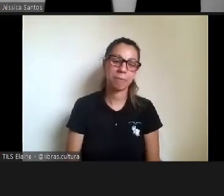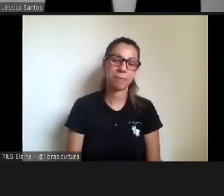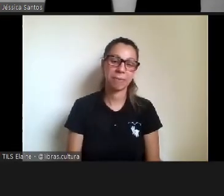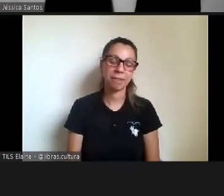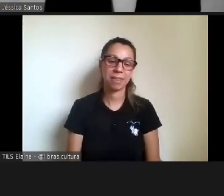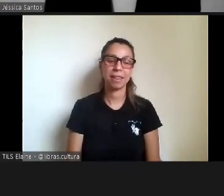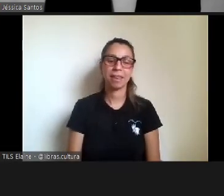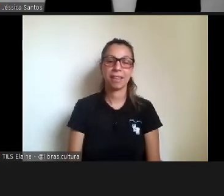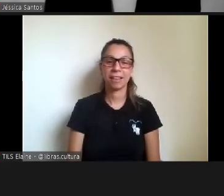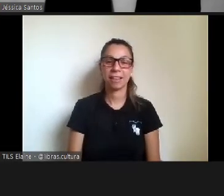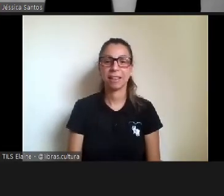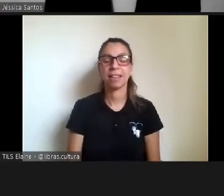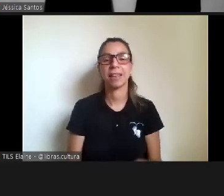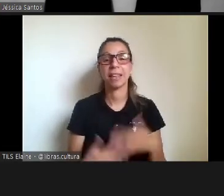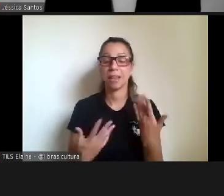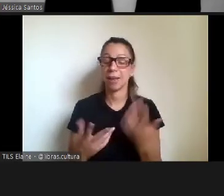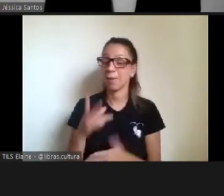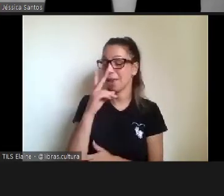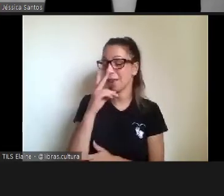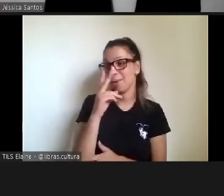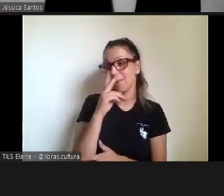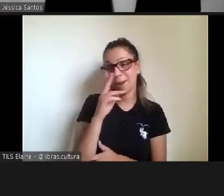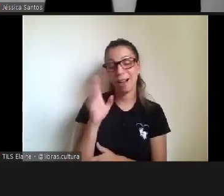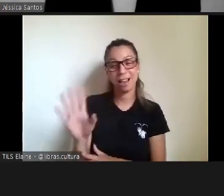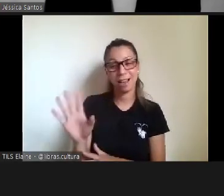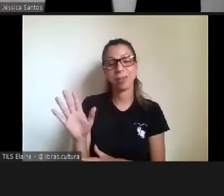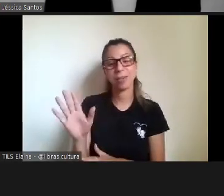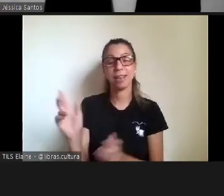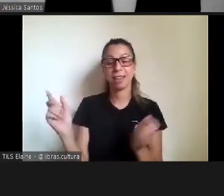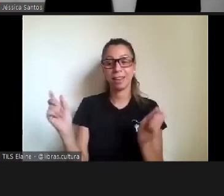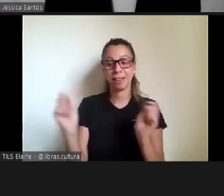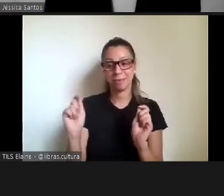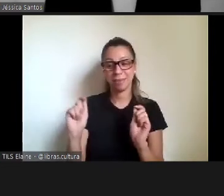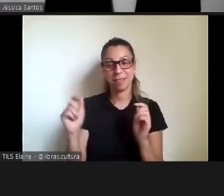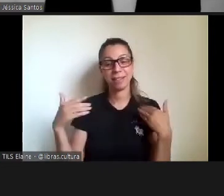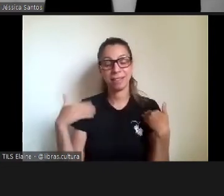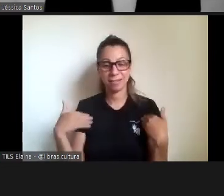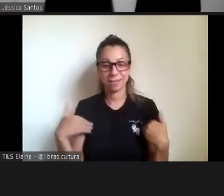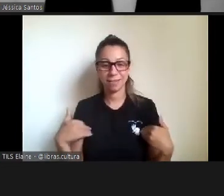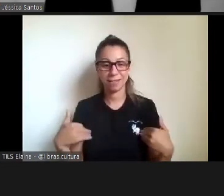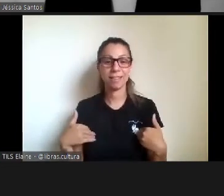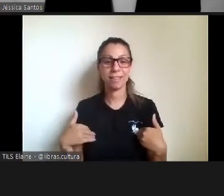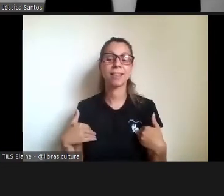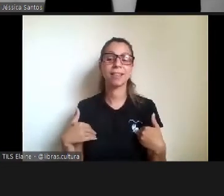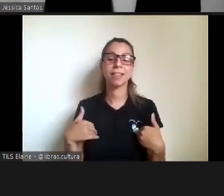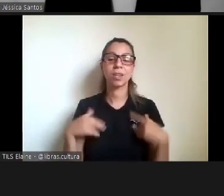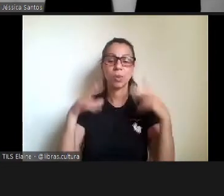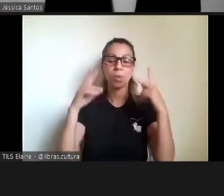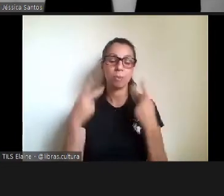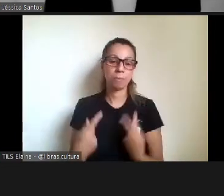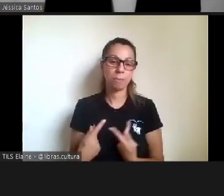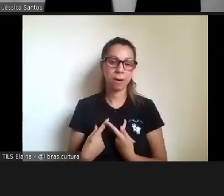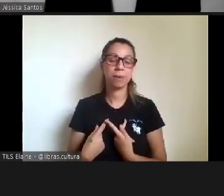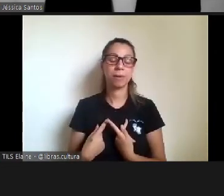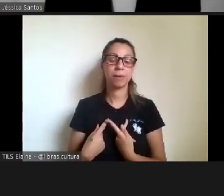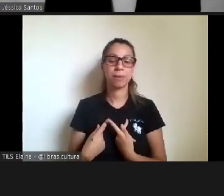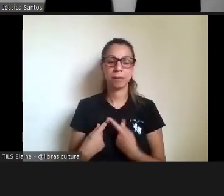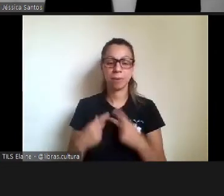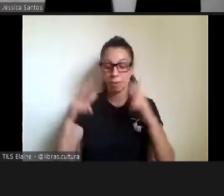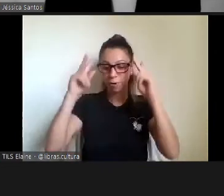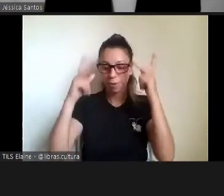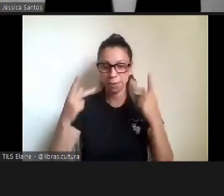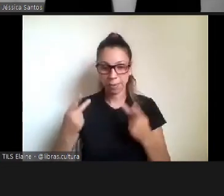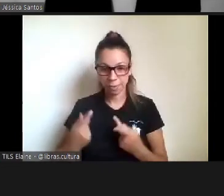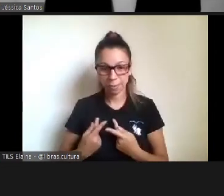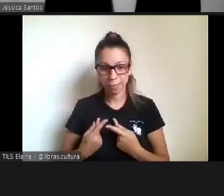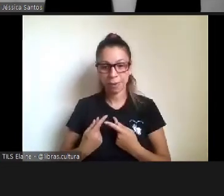Eu acho que a necessidade do corpo humano, né? Ela é uma eminência do humano, né? O humano se juntou, se